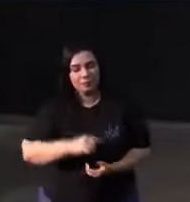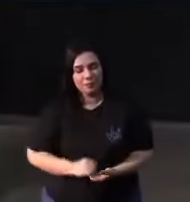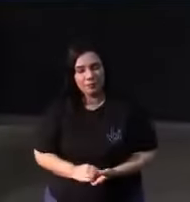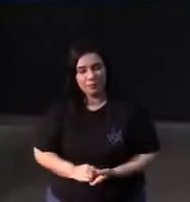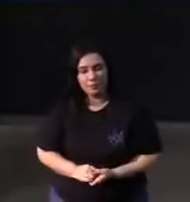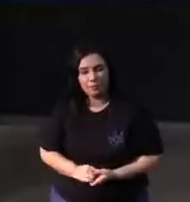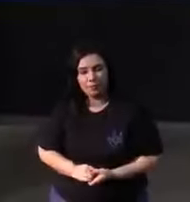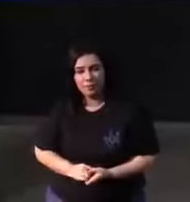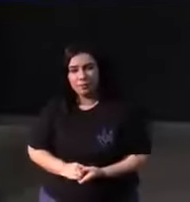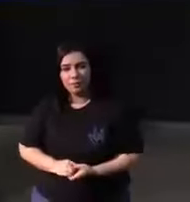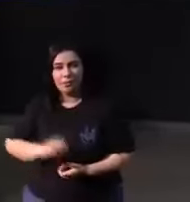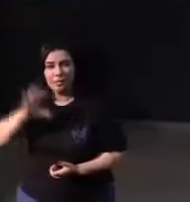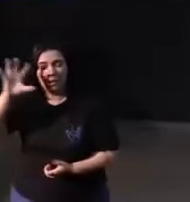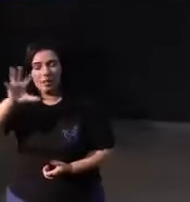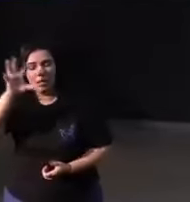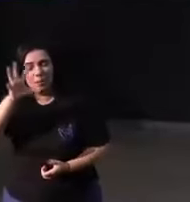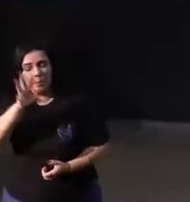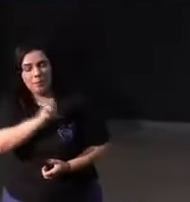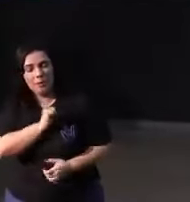o seu amado te espera.